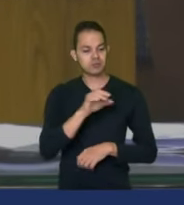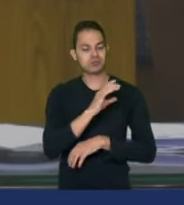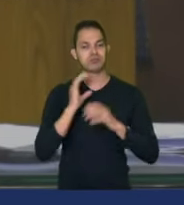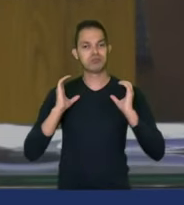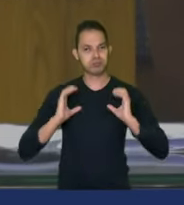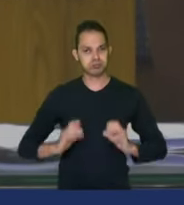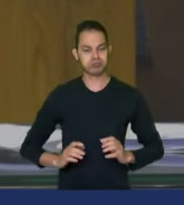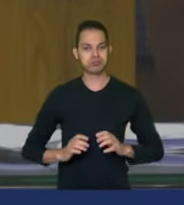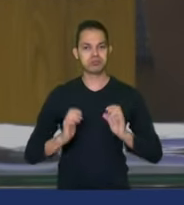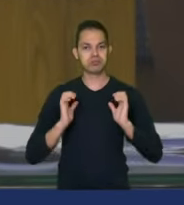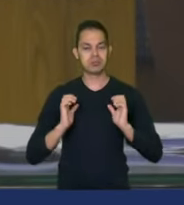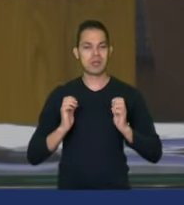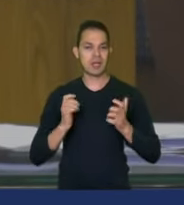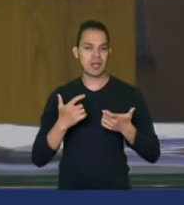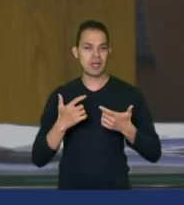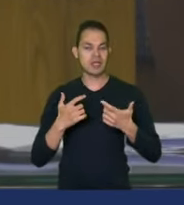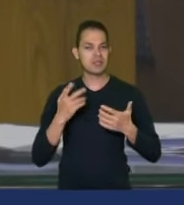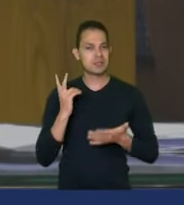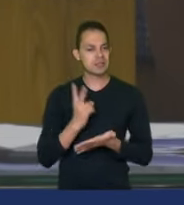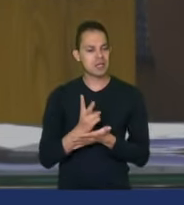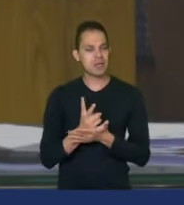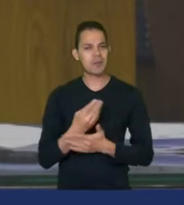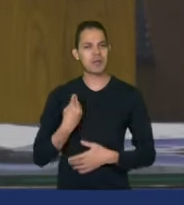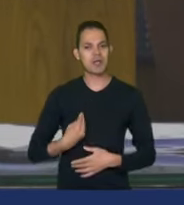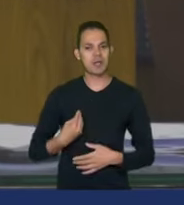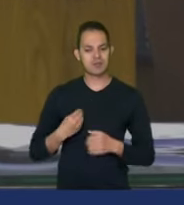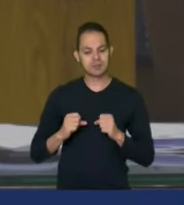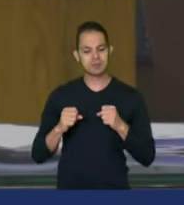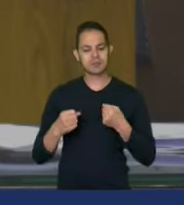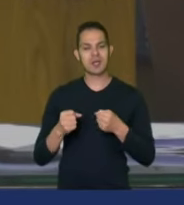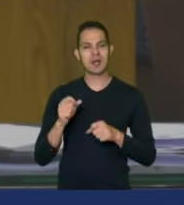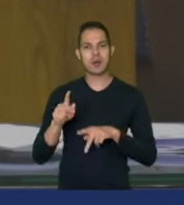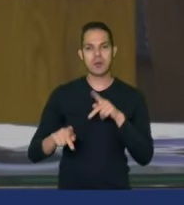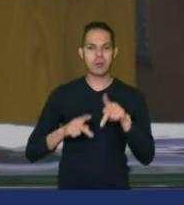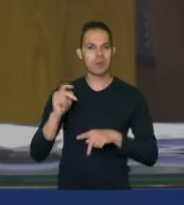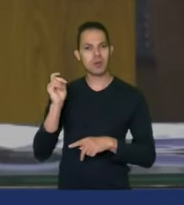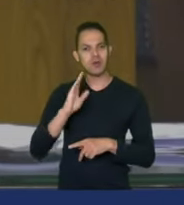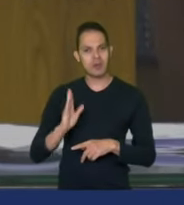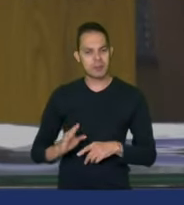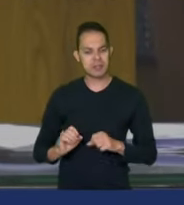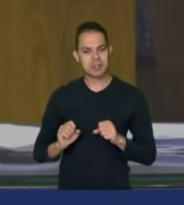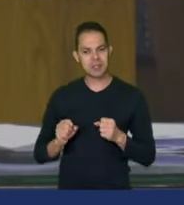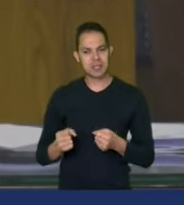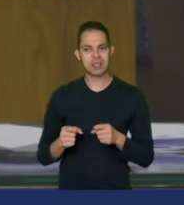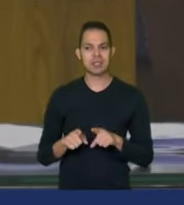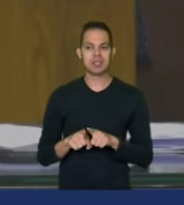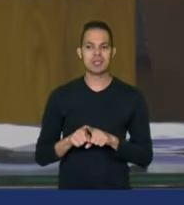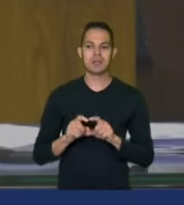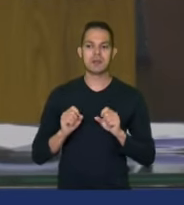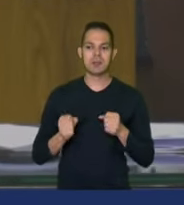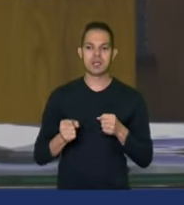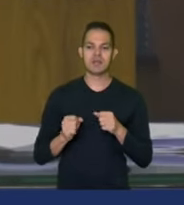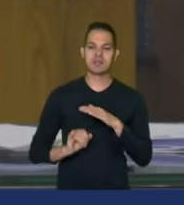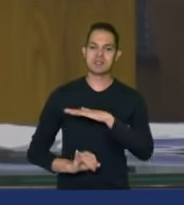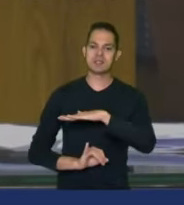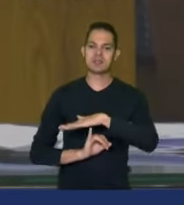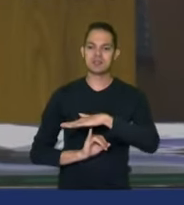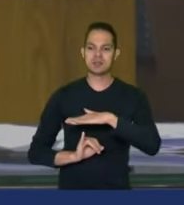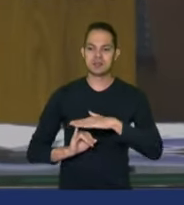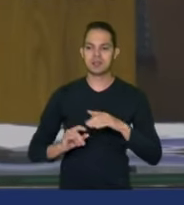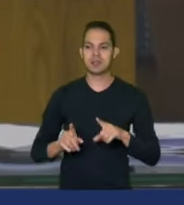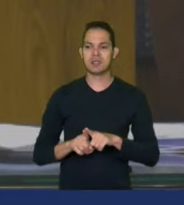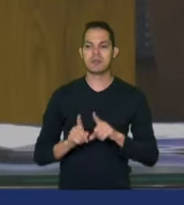pela sua vida, sempre dedicada à defesa do povo brasileiro, à defesa das instituições e à defesa da